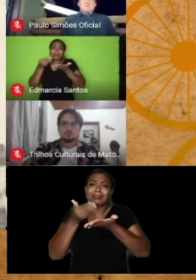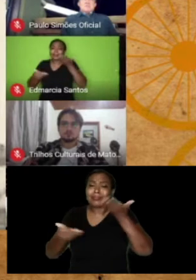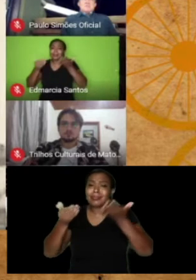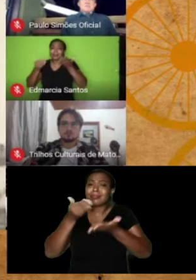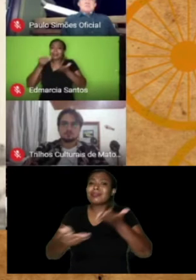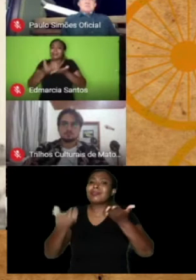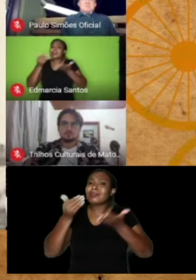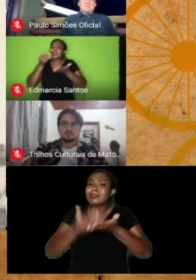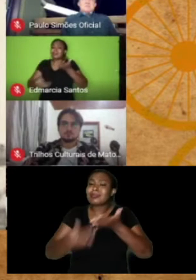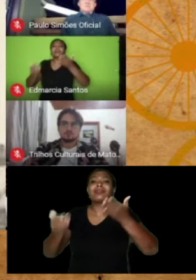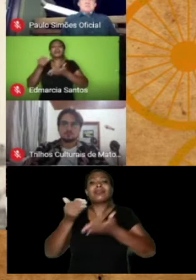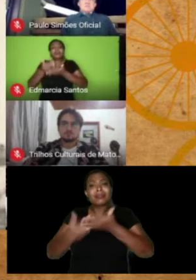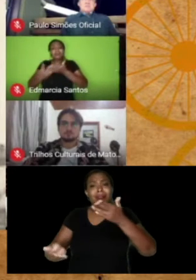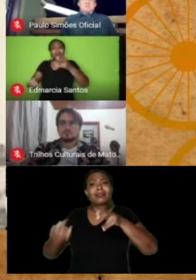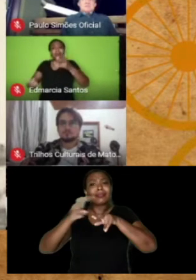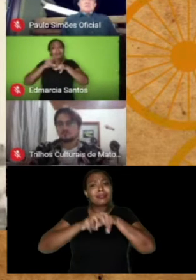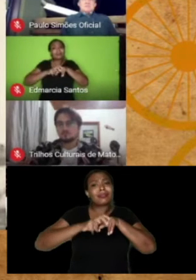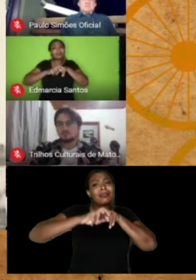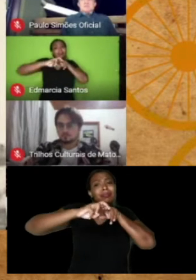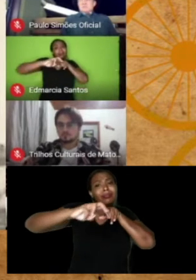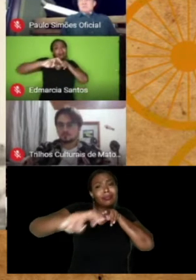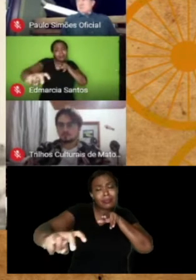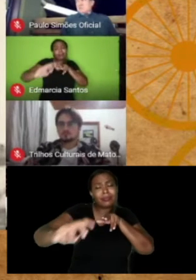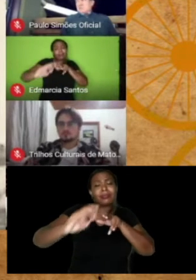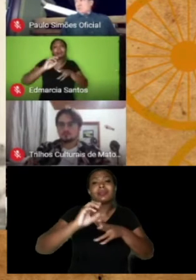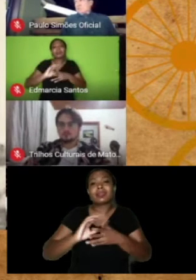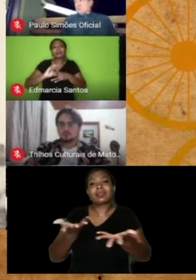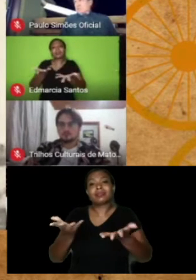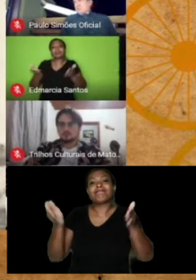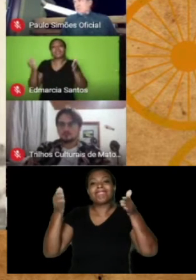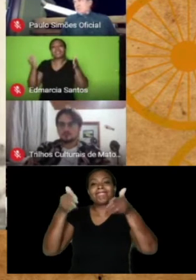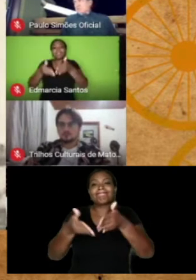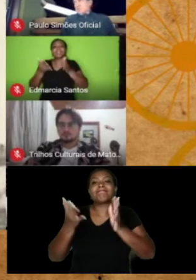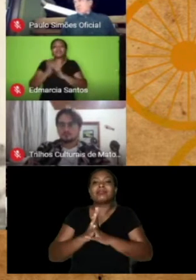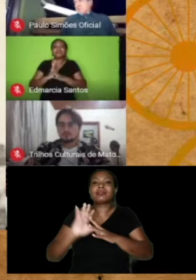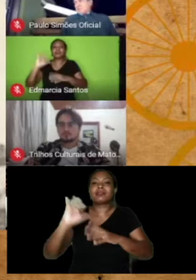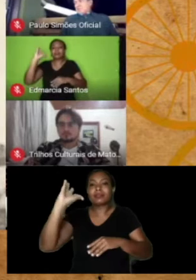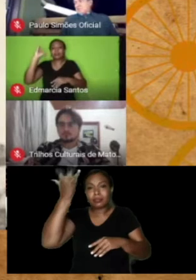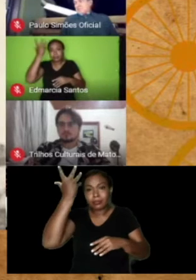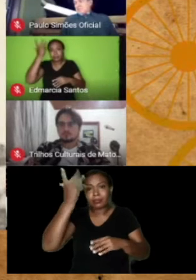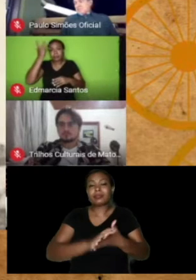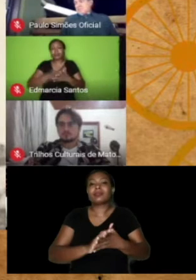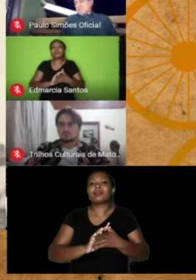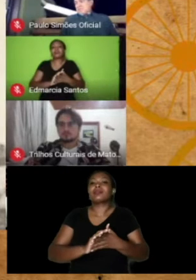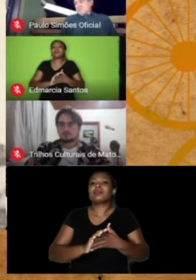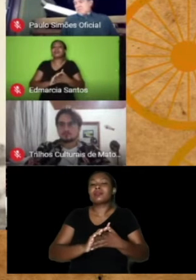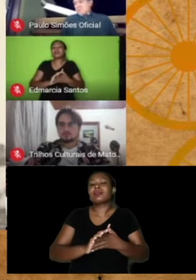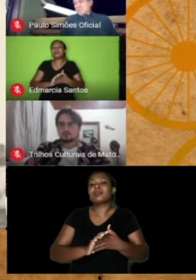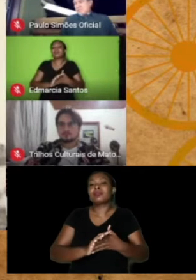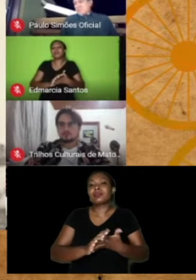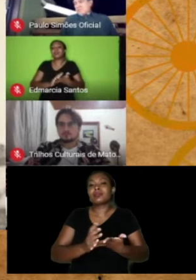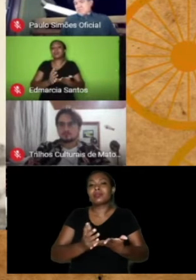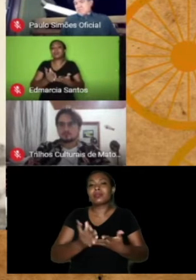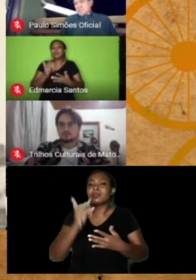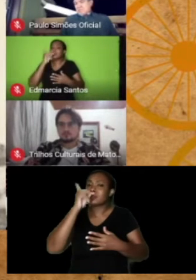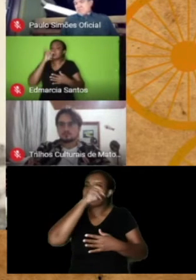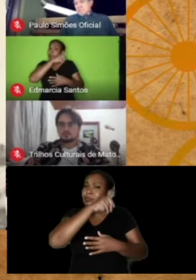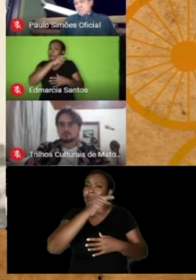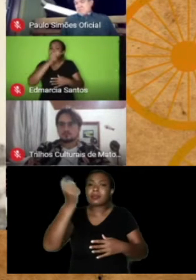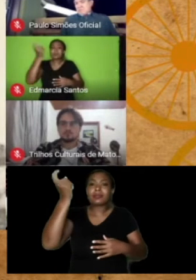ela faz parte também desse construto identitário que a gente pretende para nós. É difícil